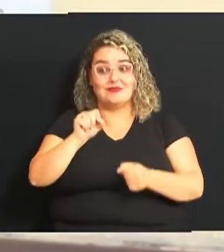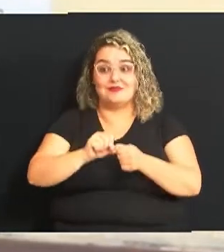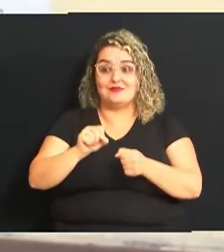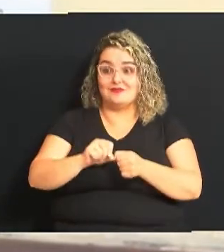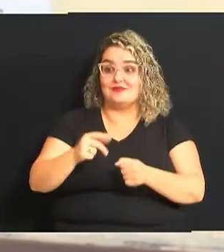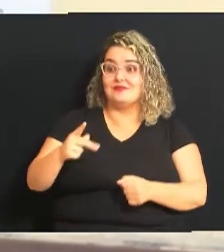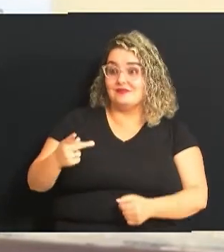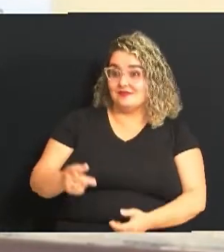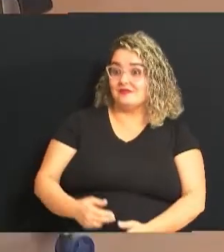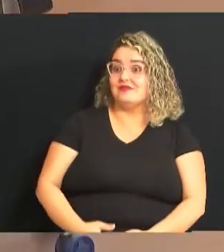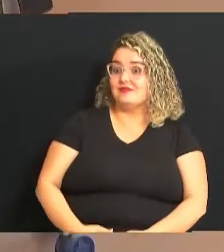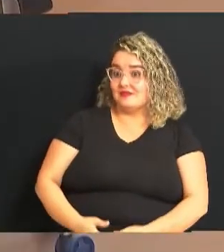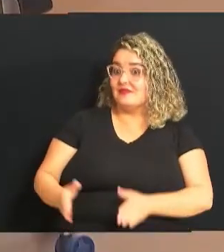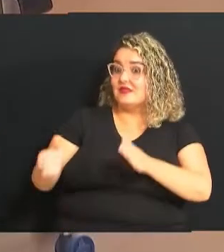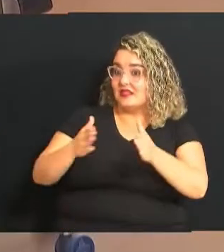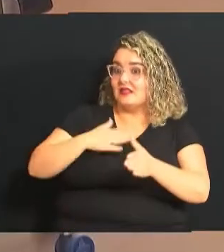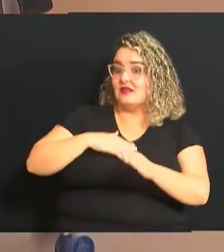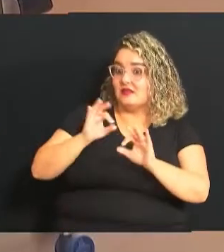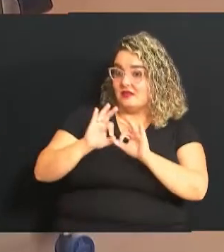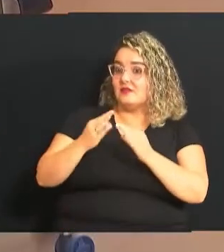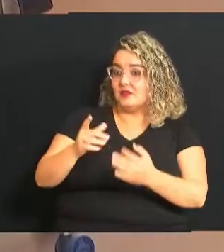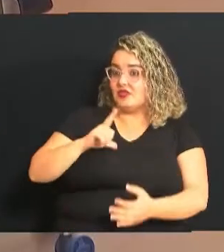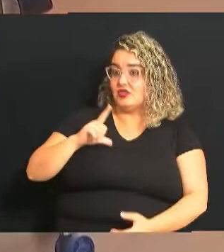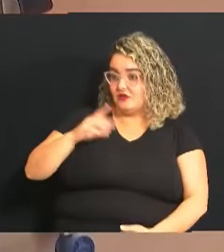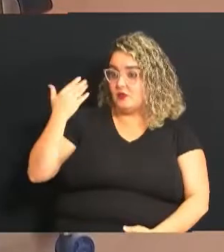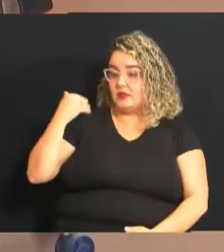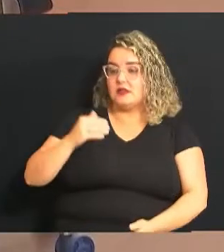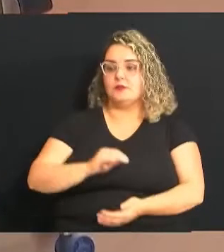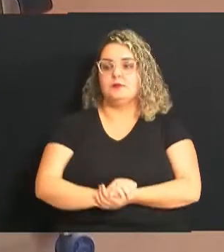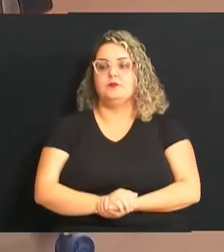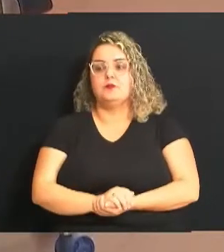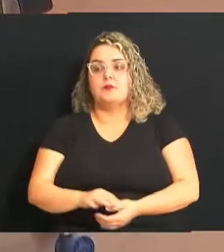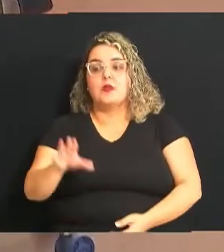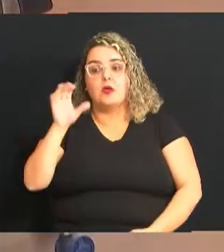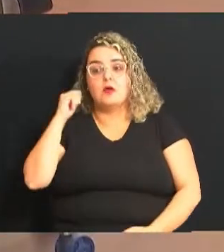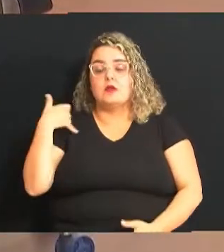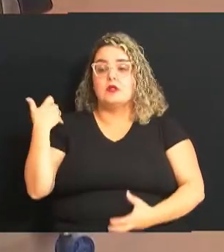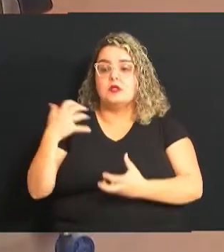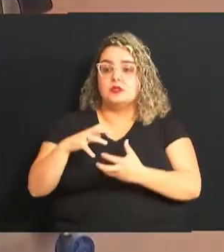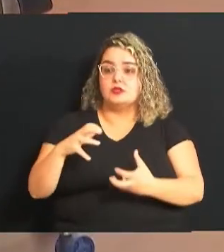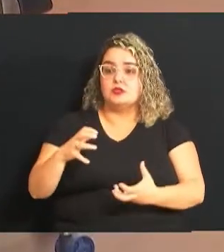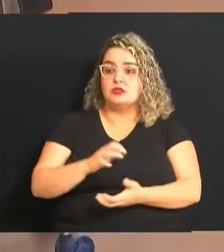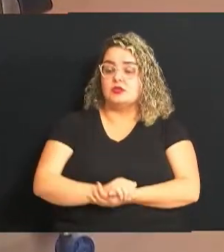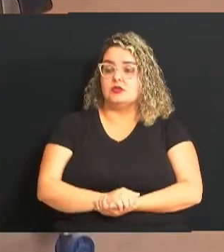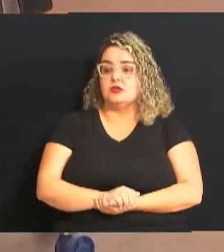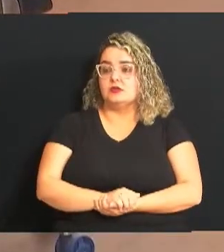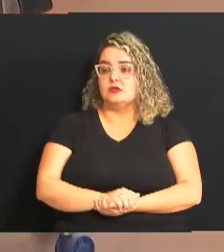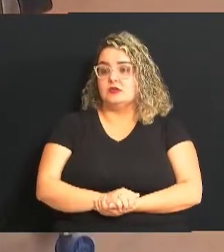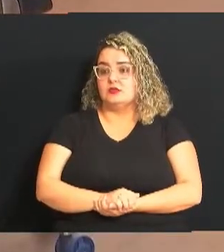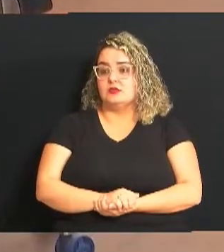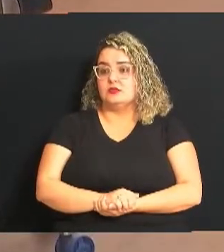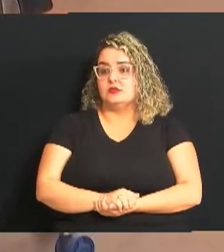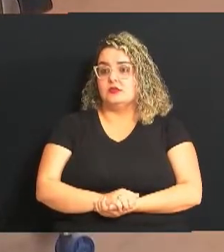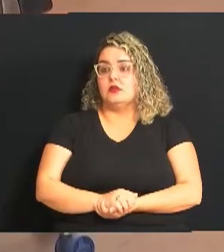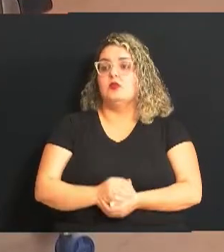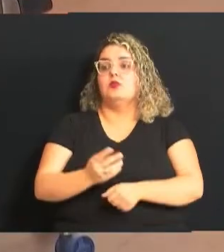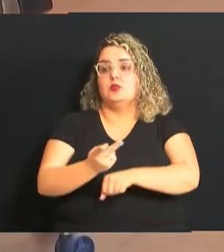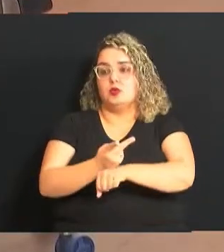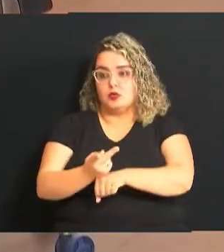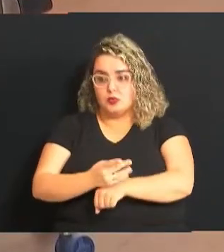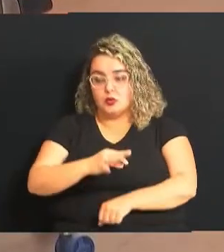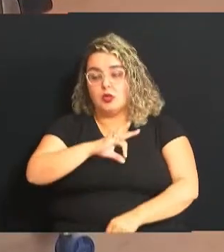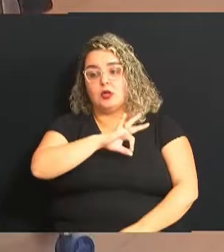uma situação dessa na minha família, tive. Eu já cheguei a ouvir de idoso que a orientação, procure a